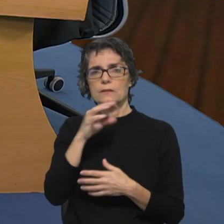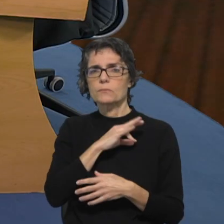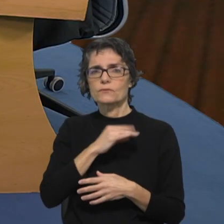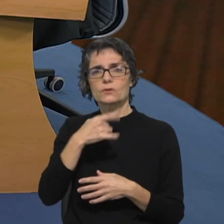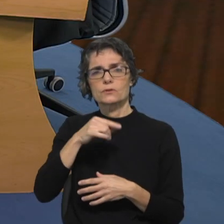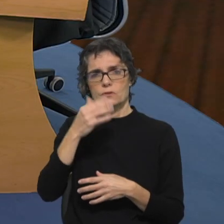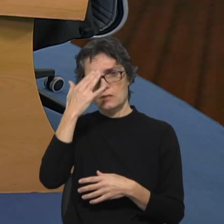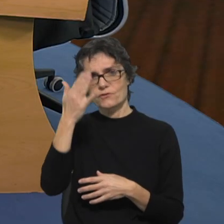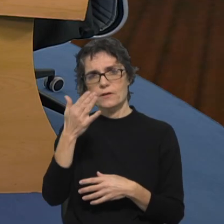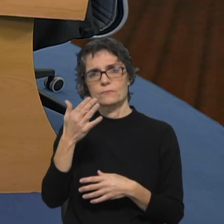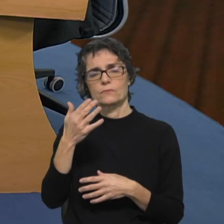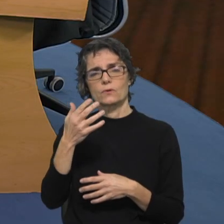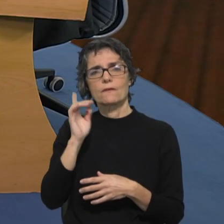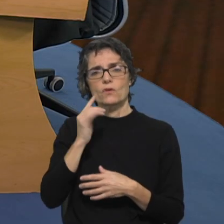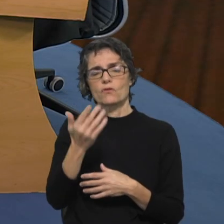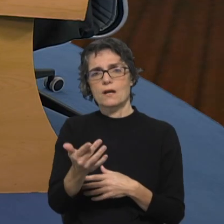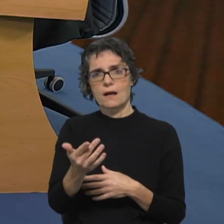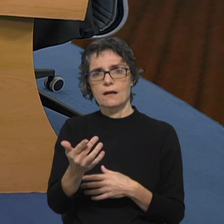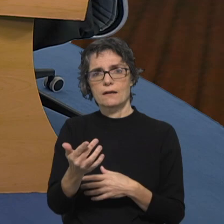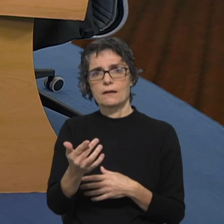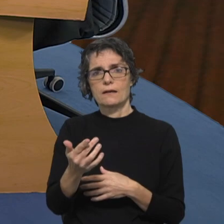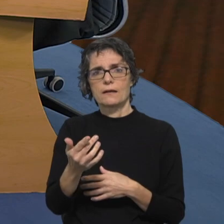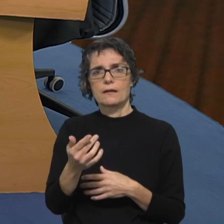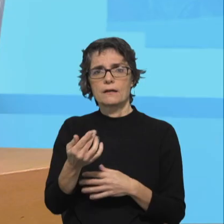prática, que deve ser tido em consideração.